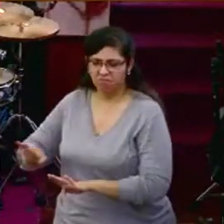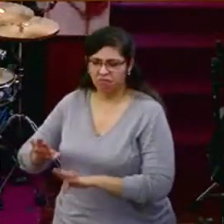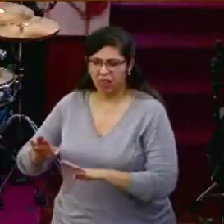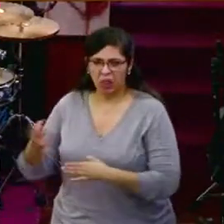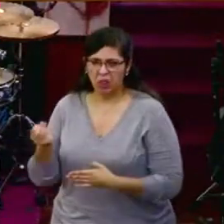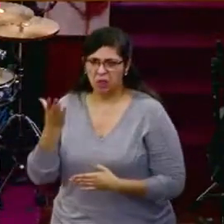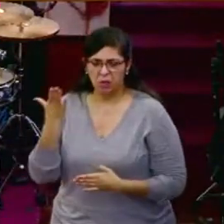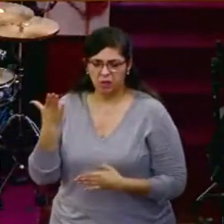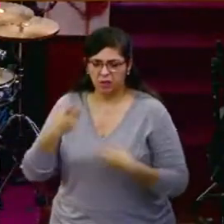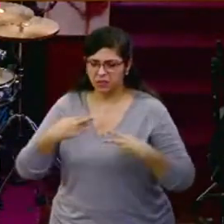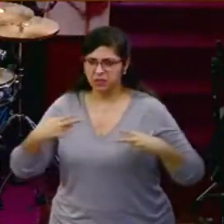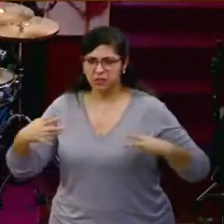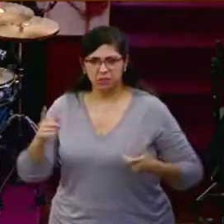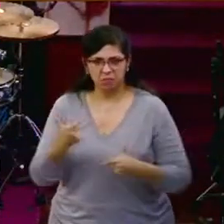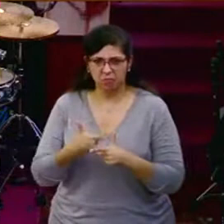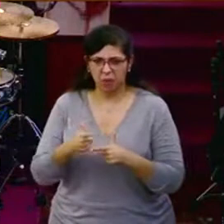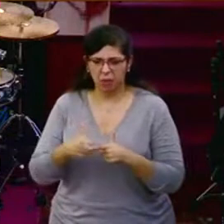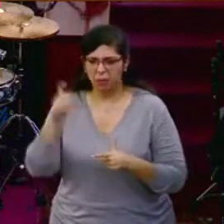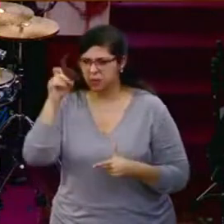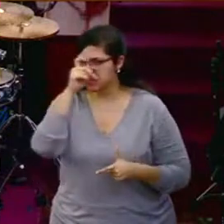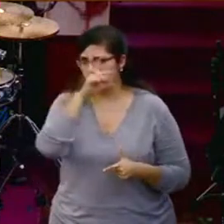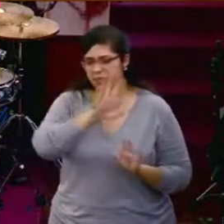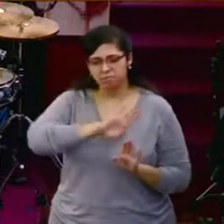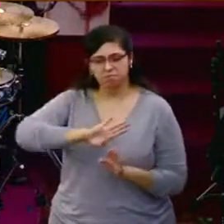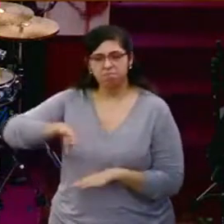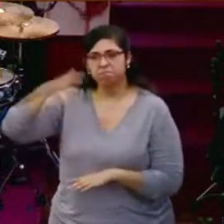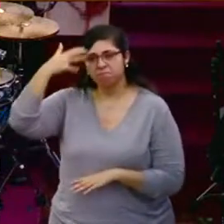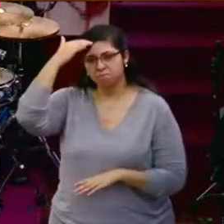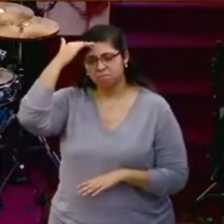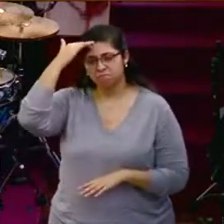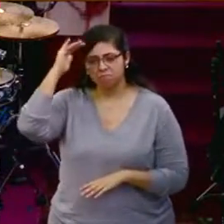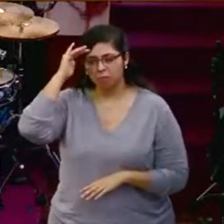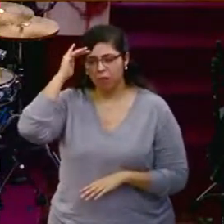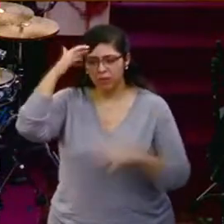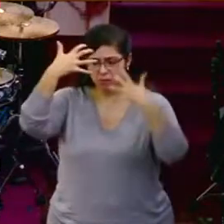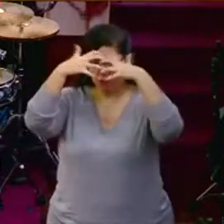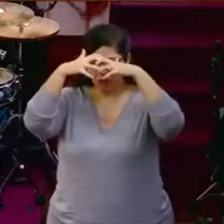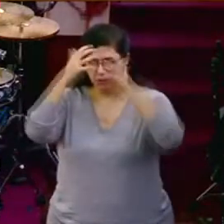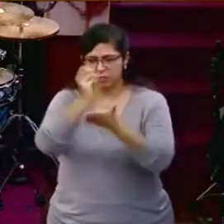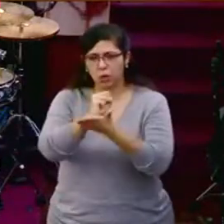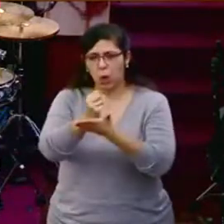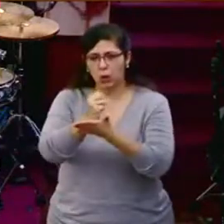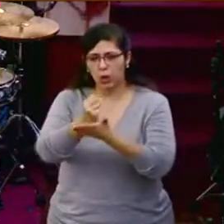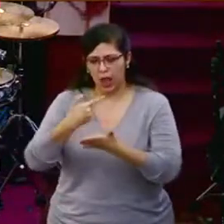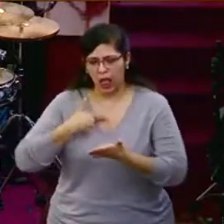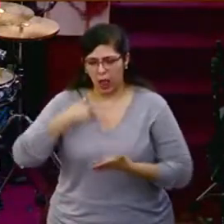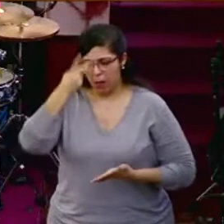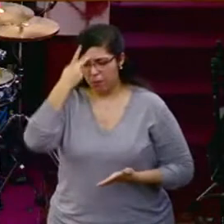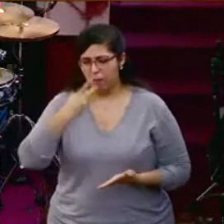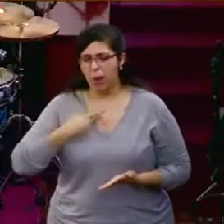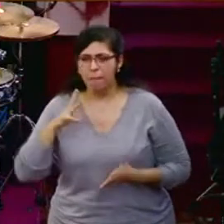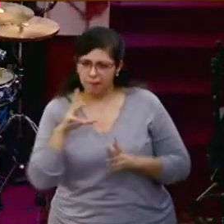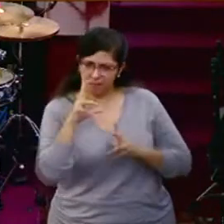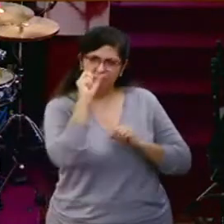situações difíceis da sua época e então eles estão bem diziam lá naquele tempo nós temos a força